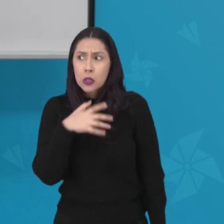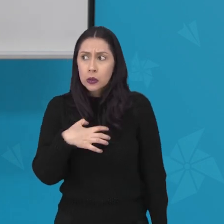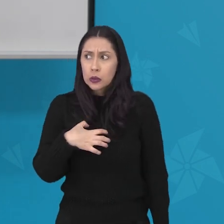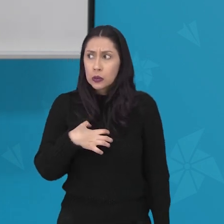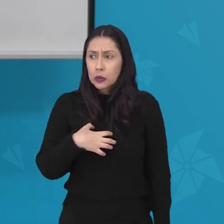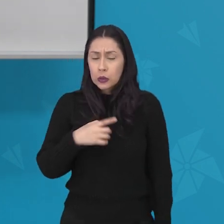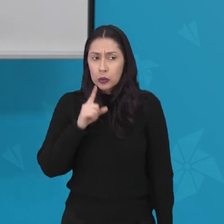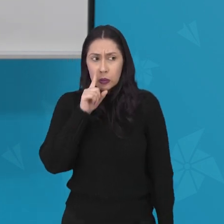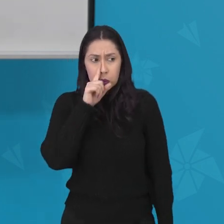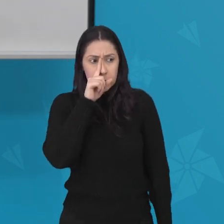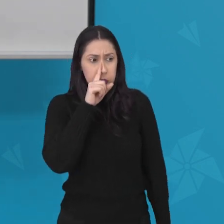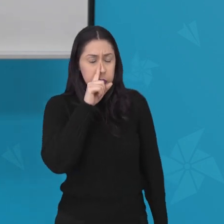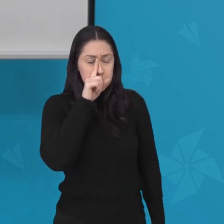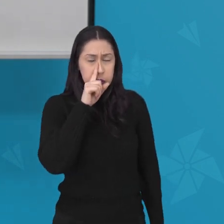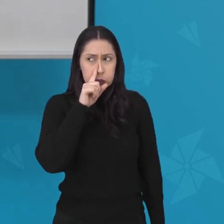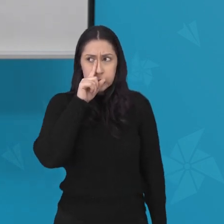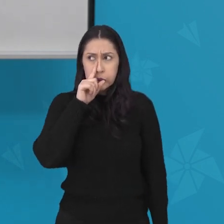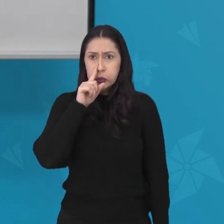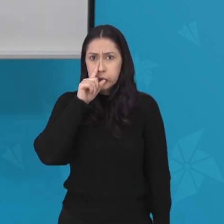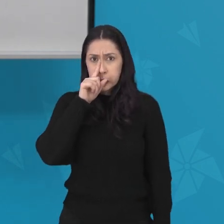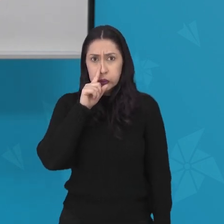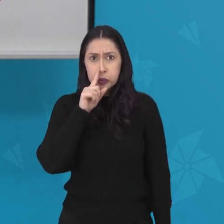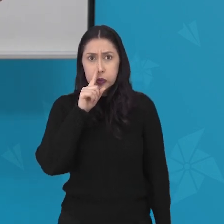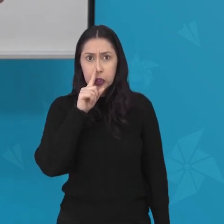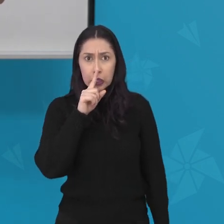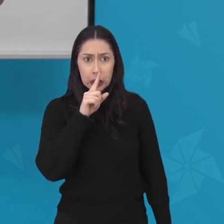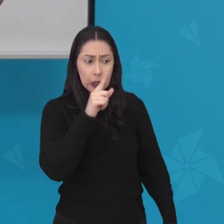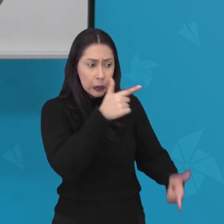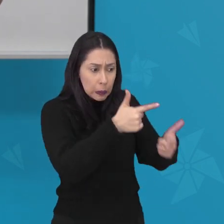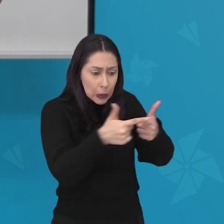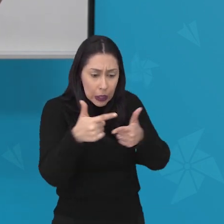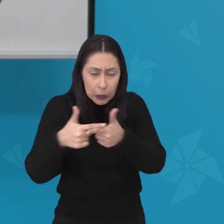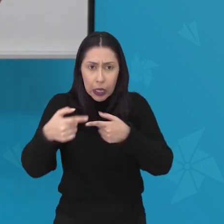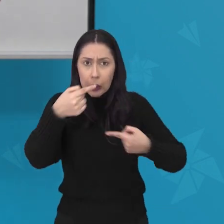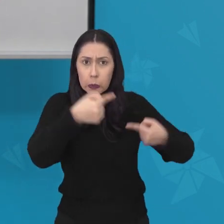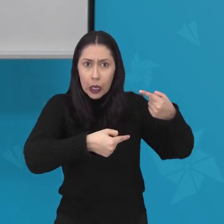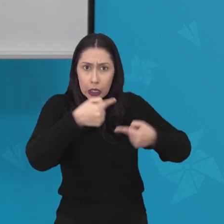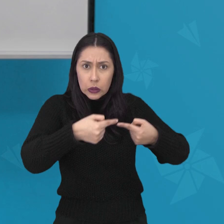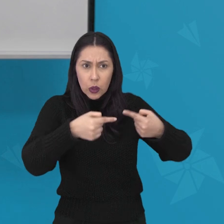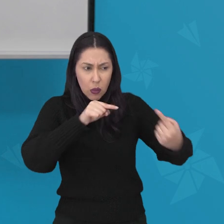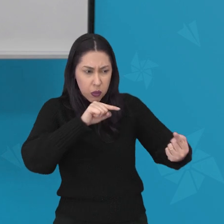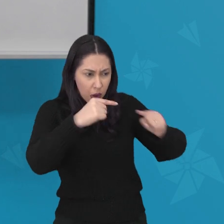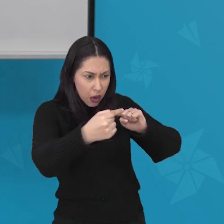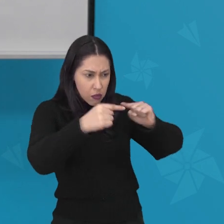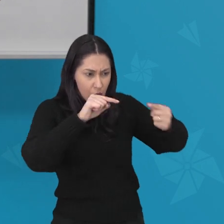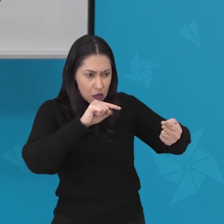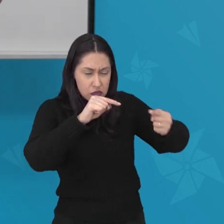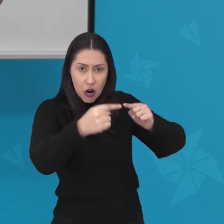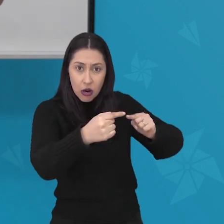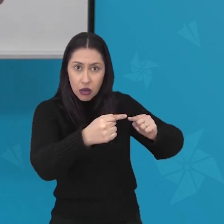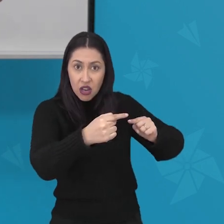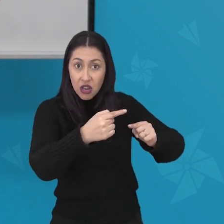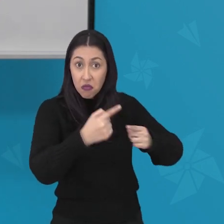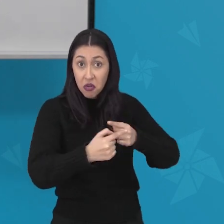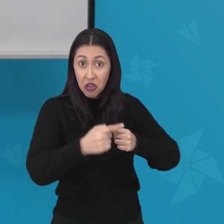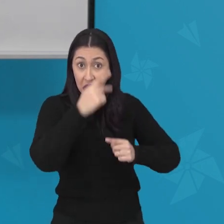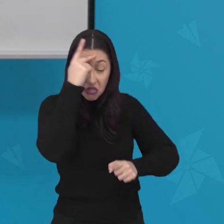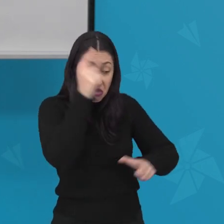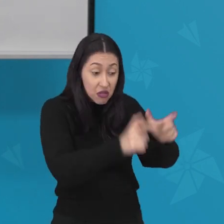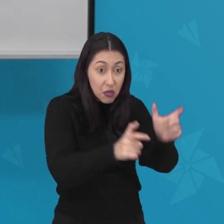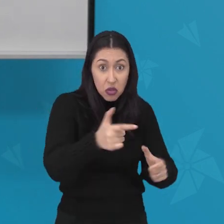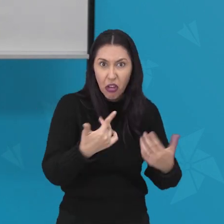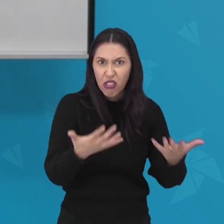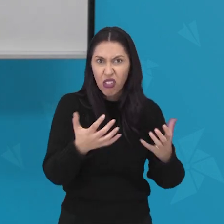ameaça, e se ele sentiu que esses conflitos políticos, esse apego ao poder e à luta